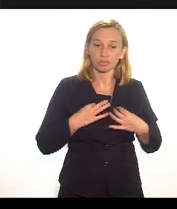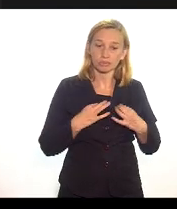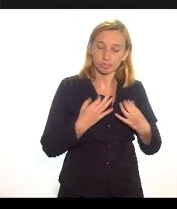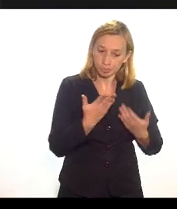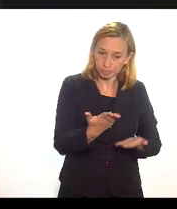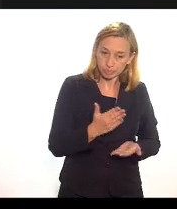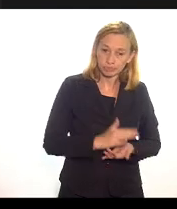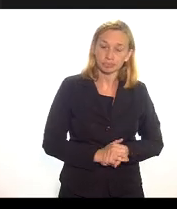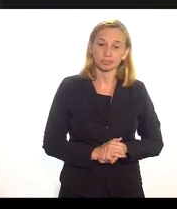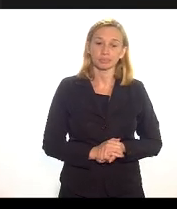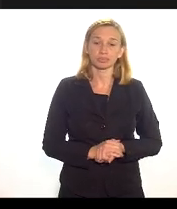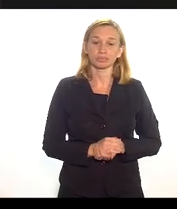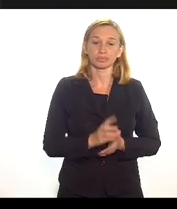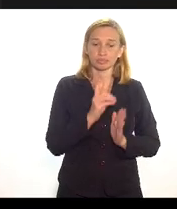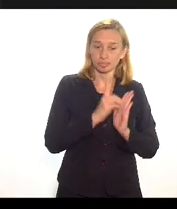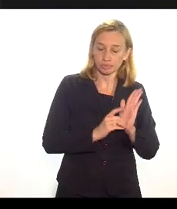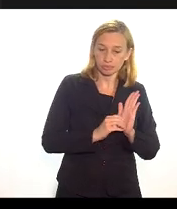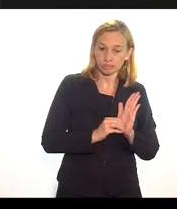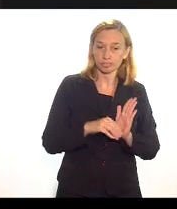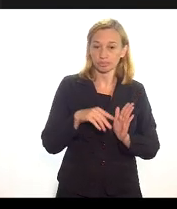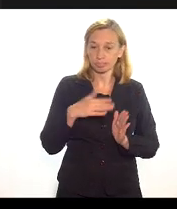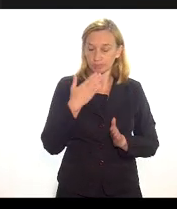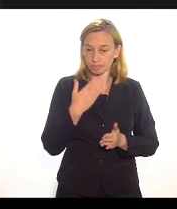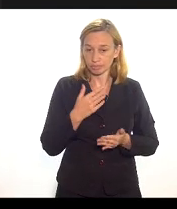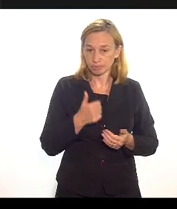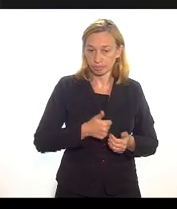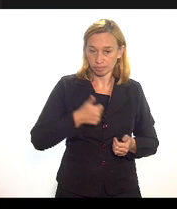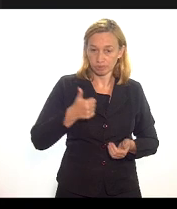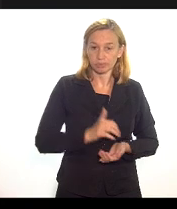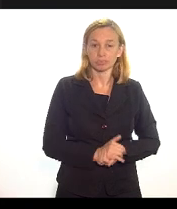eu detalharei melhor. Eu pergunto...